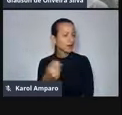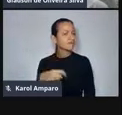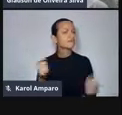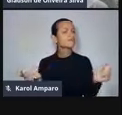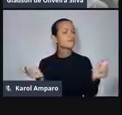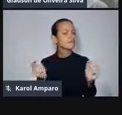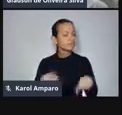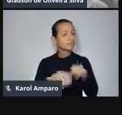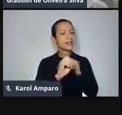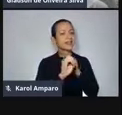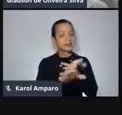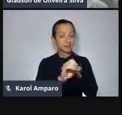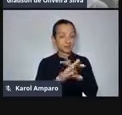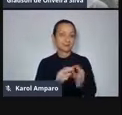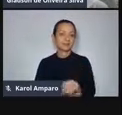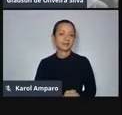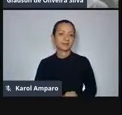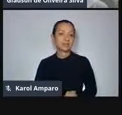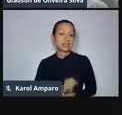alguém dentro da nossa academia,